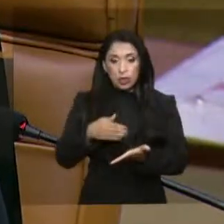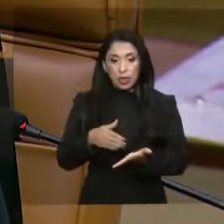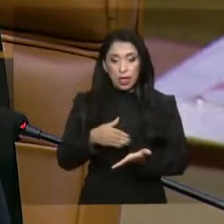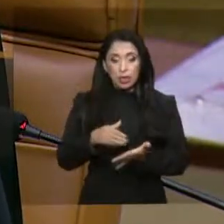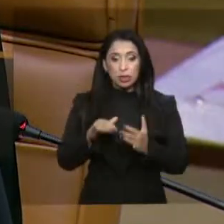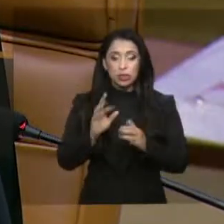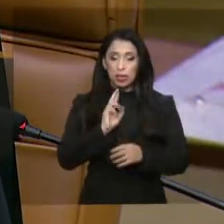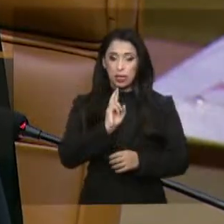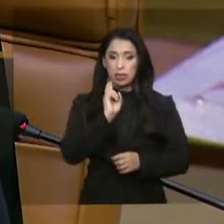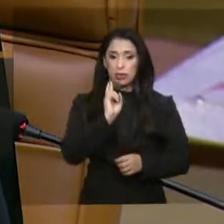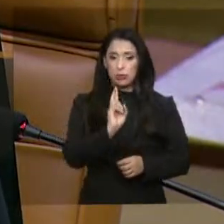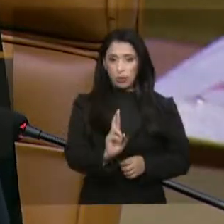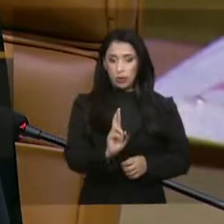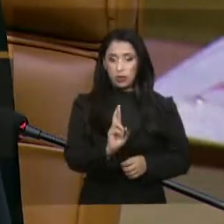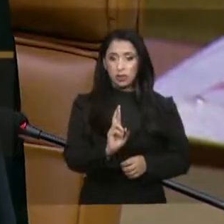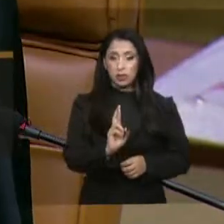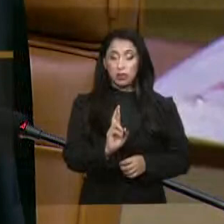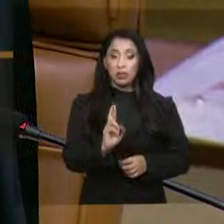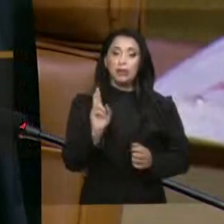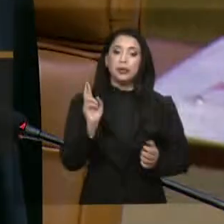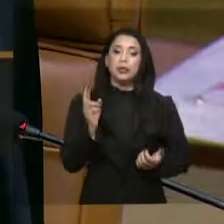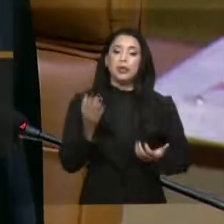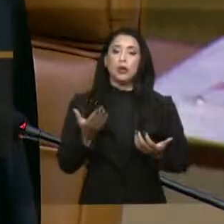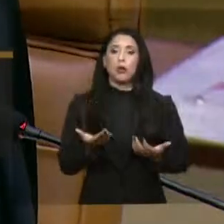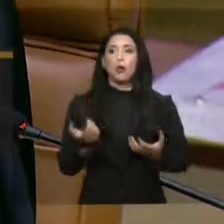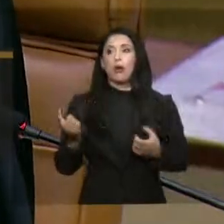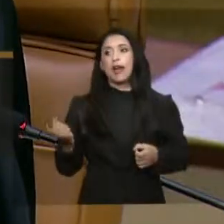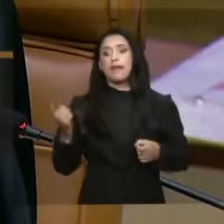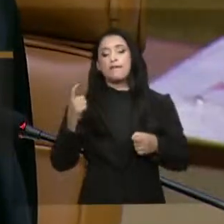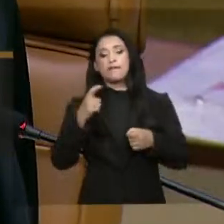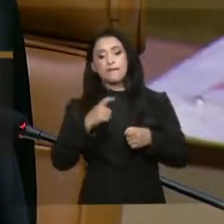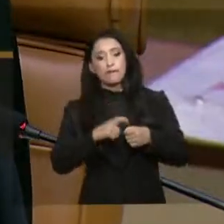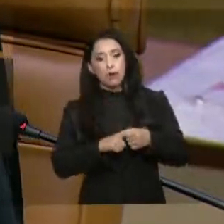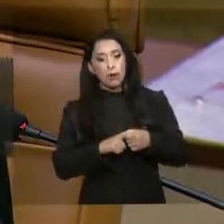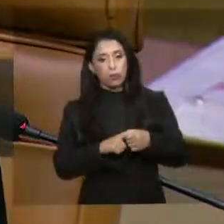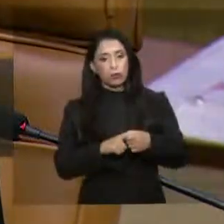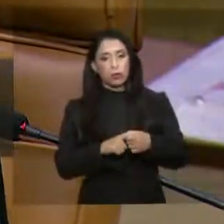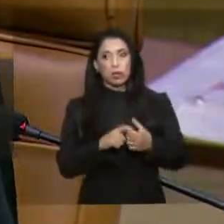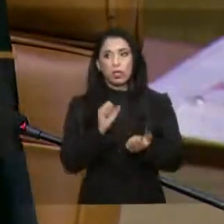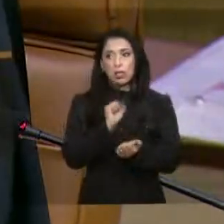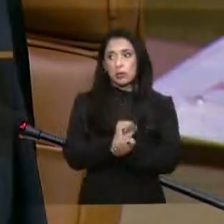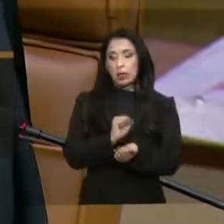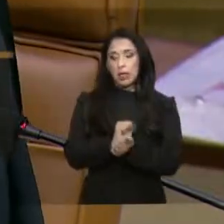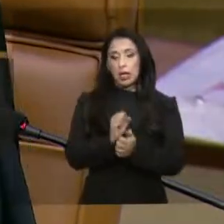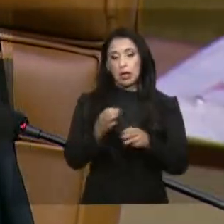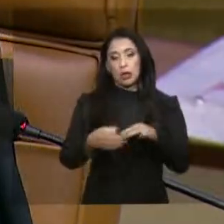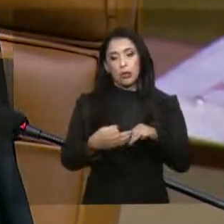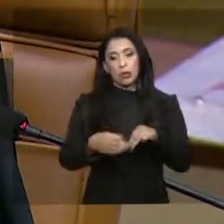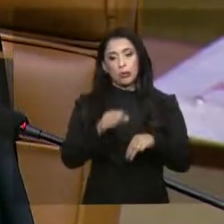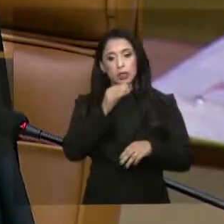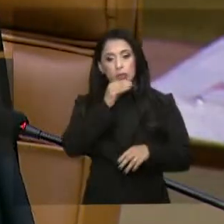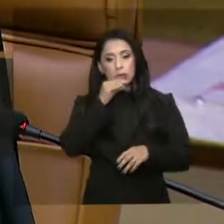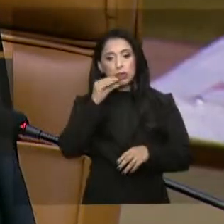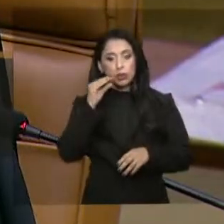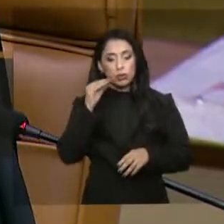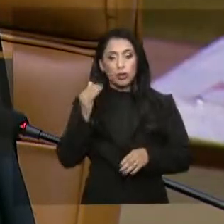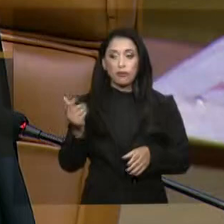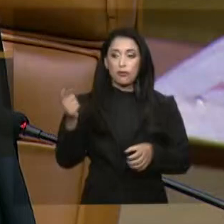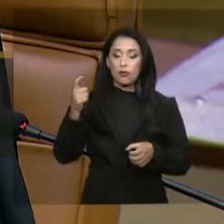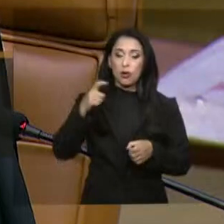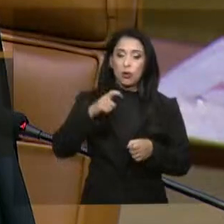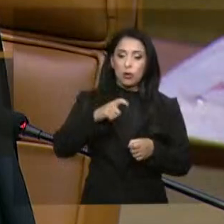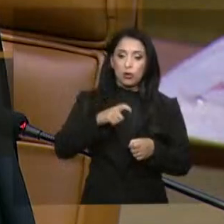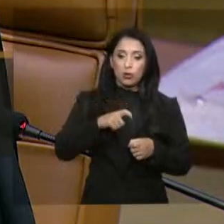do resultado, que deveria ter aguardado o retorno do ministro, no caso, nosso eminente ministro Celso de Mello,